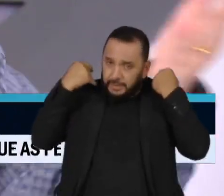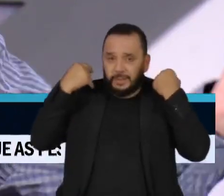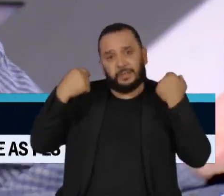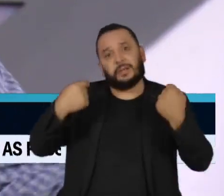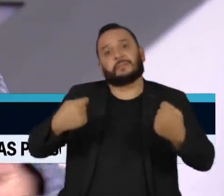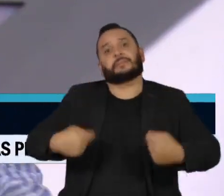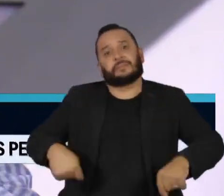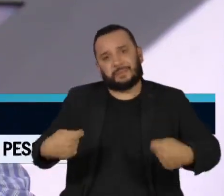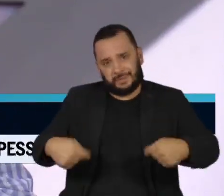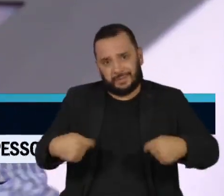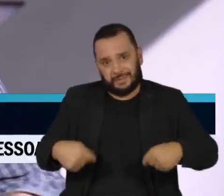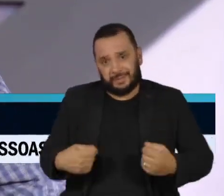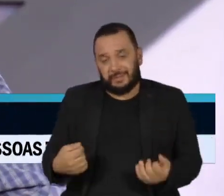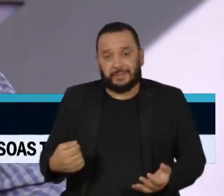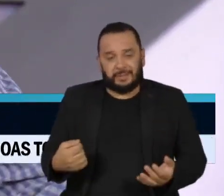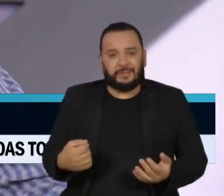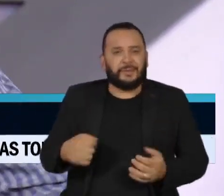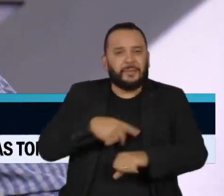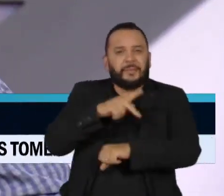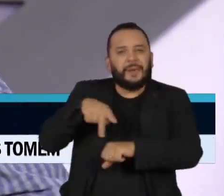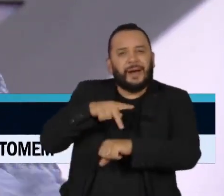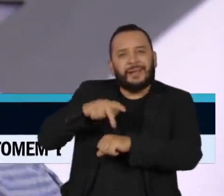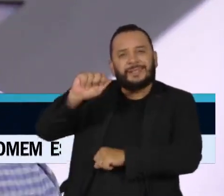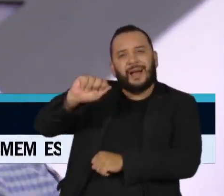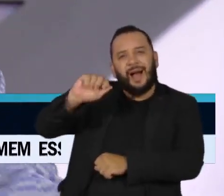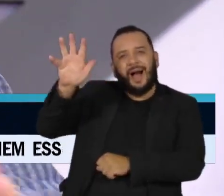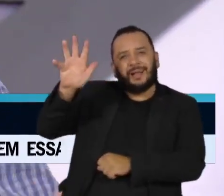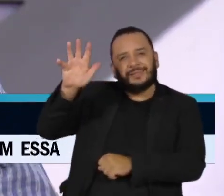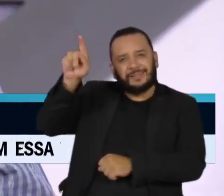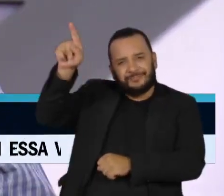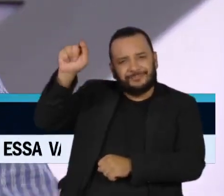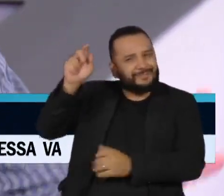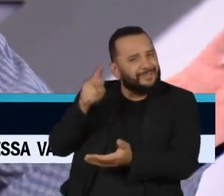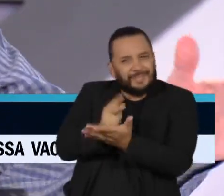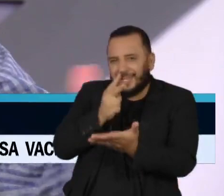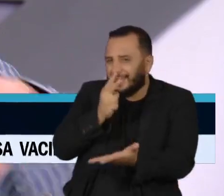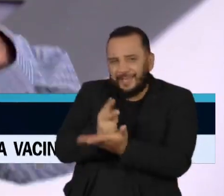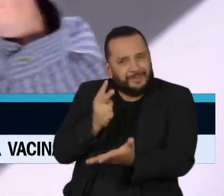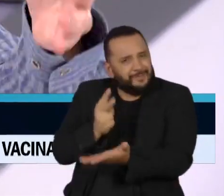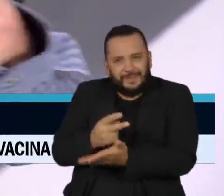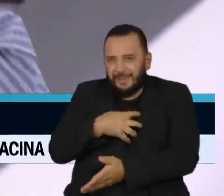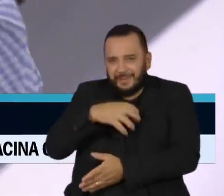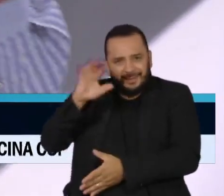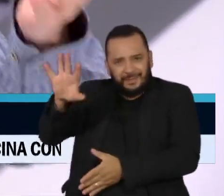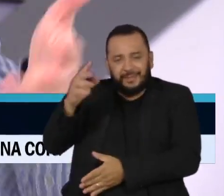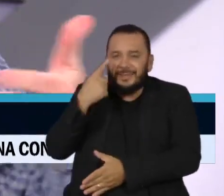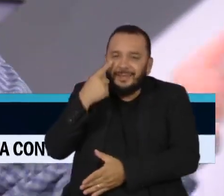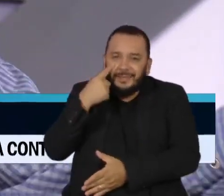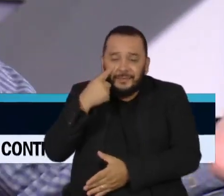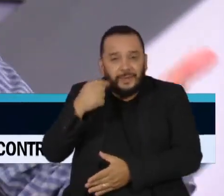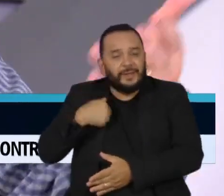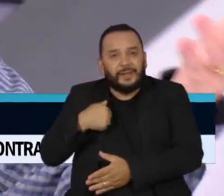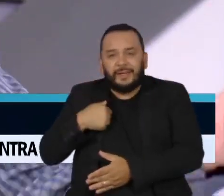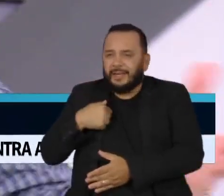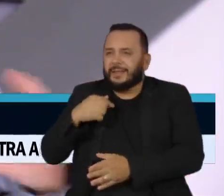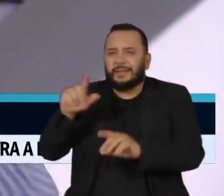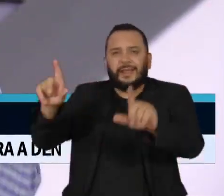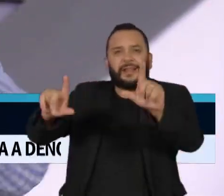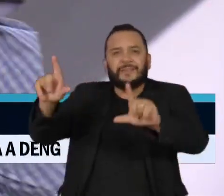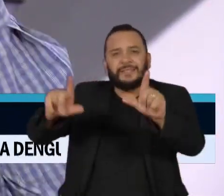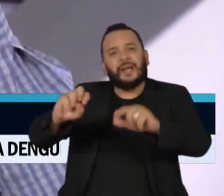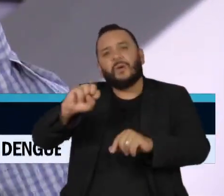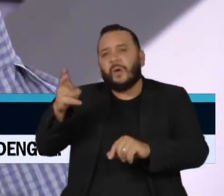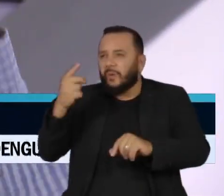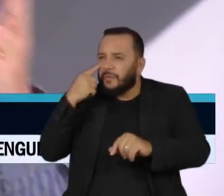máscara. É que os países asiáticos fazem sempre. Você vê em qualquer matéria ou quando você